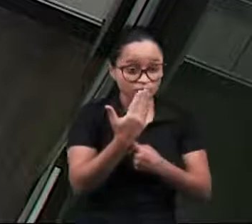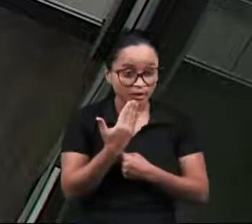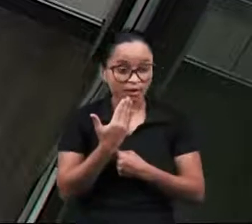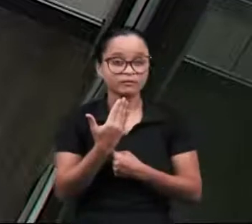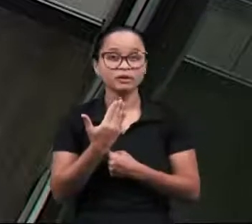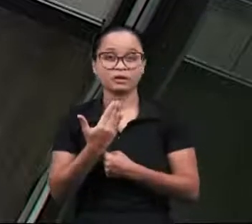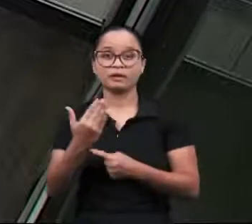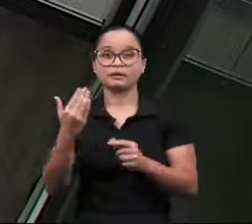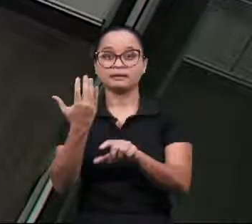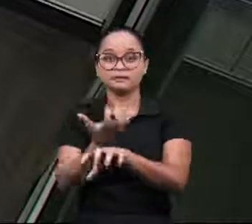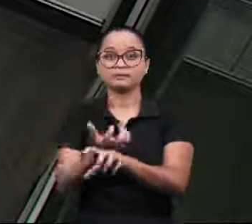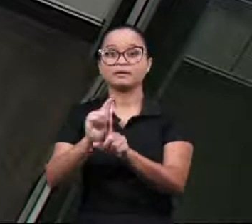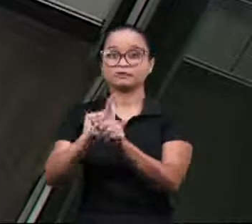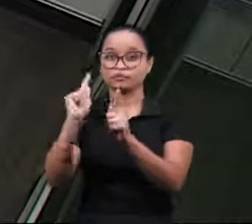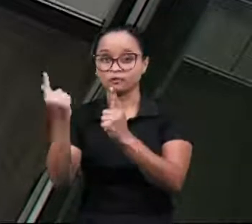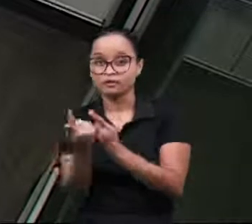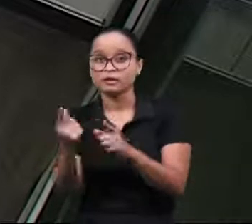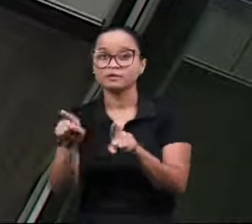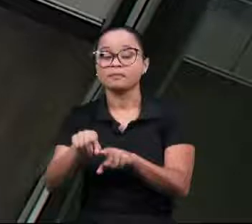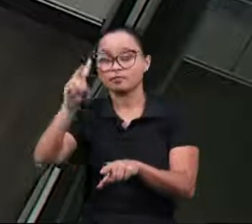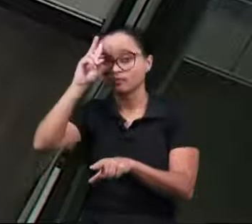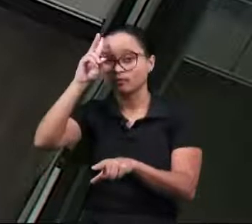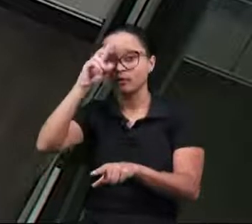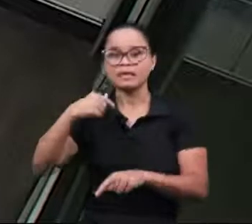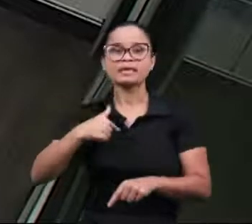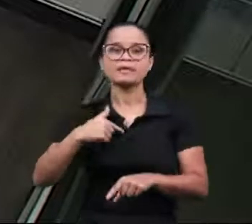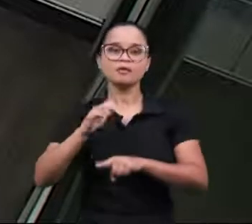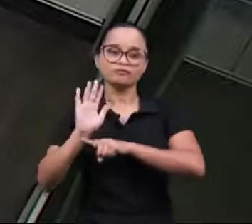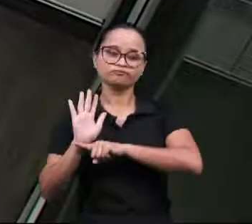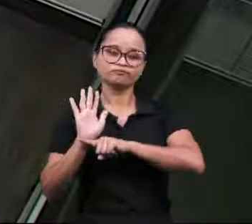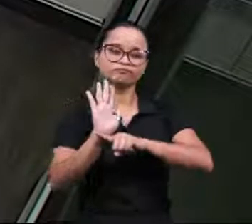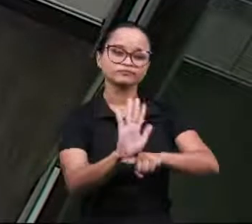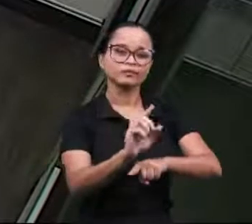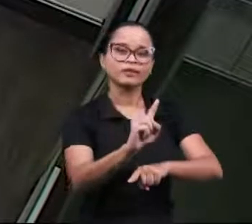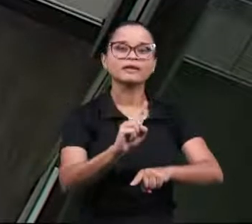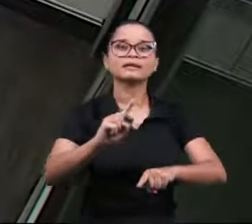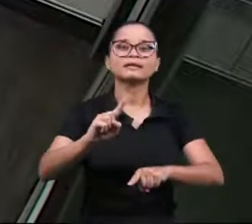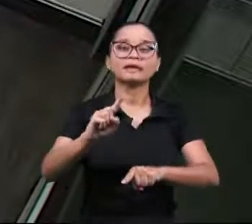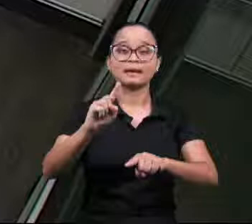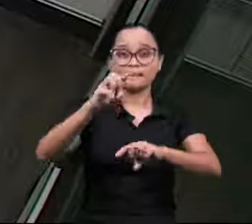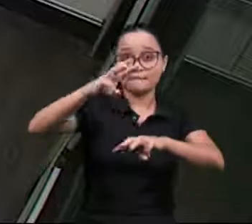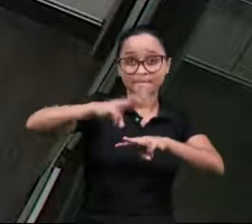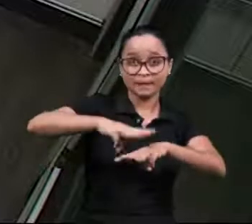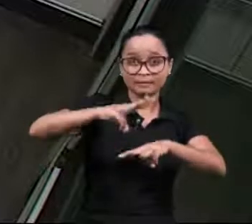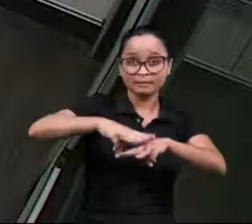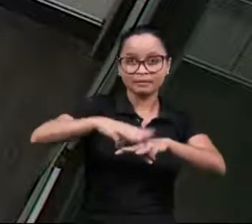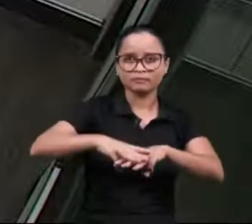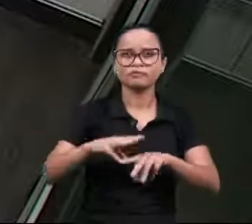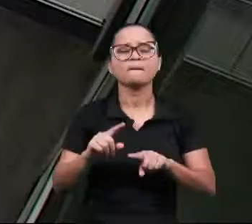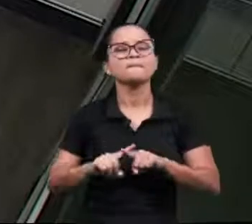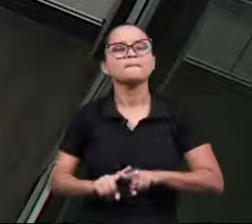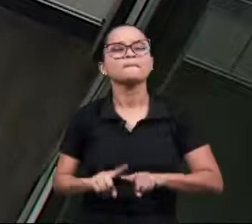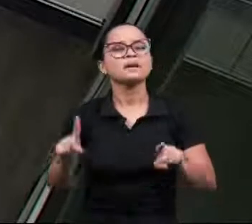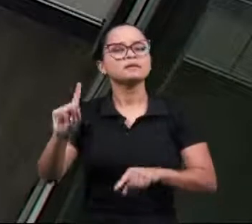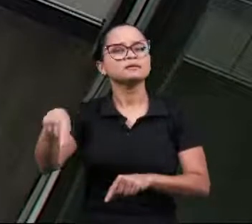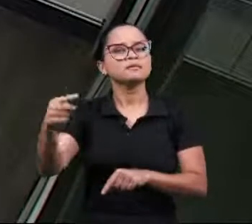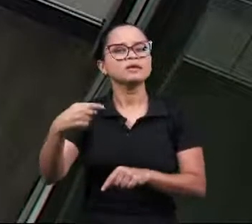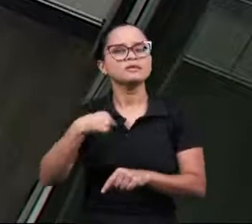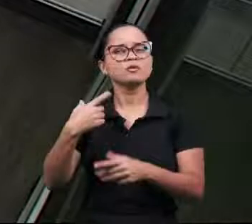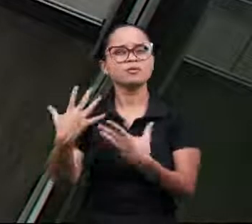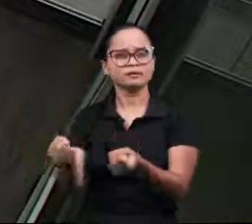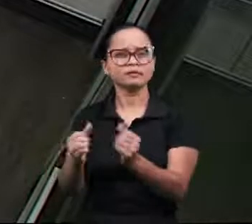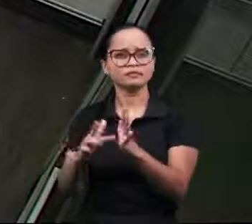história, e eu ajudava na matemática. Mas depois que eu me converti, houve